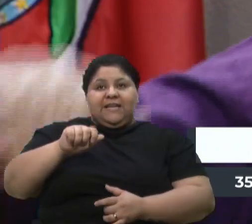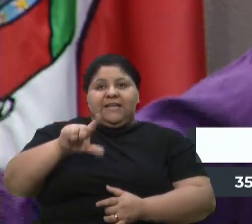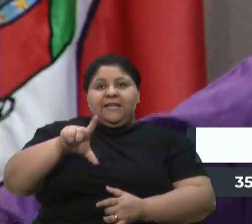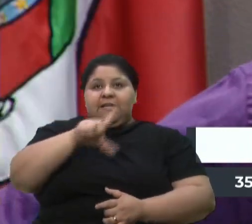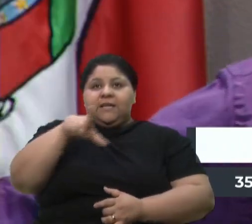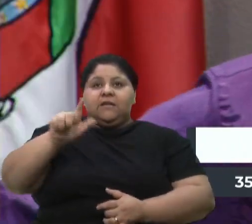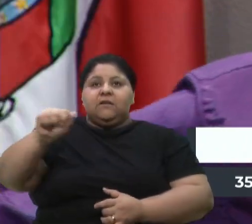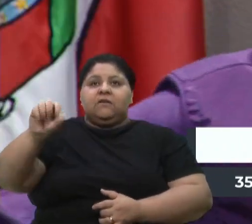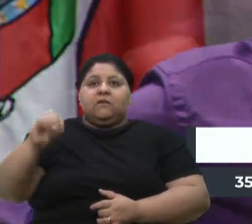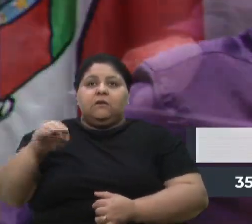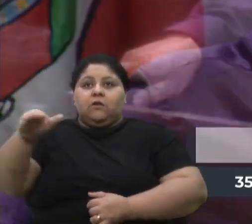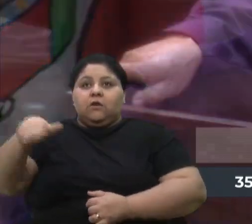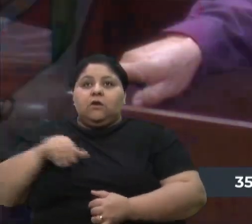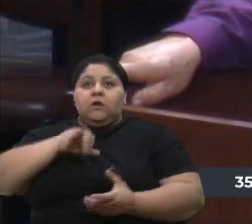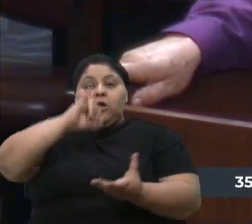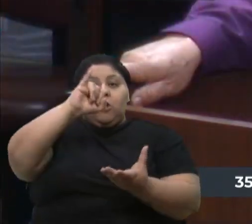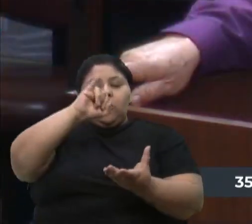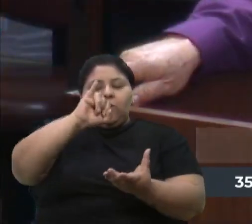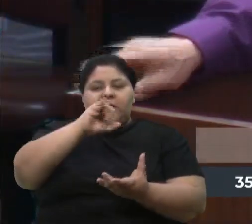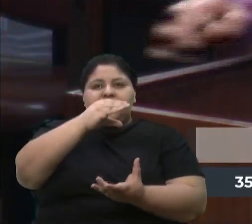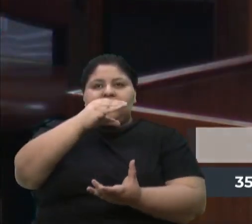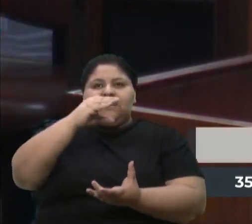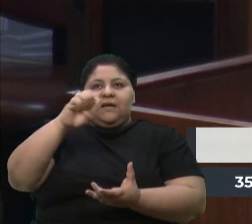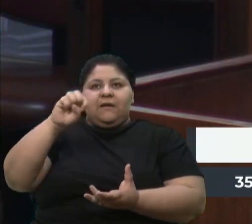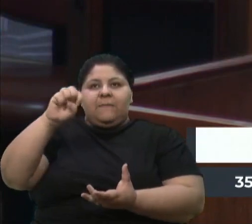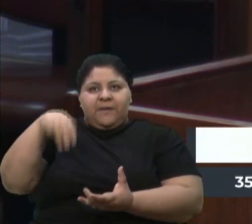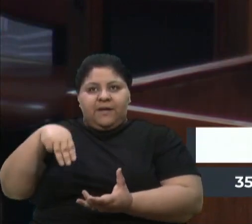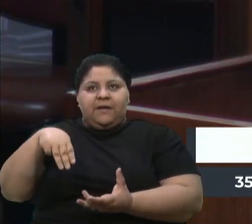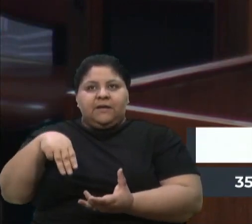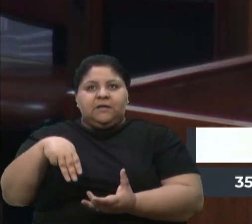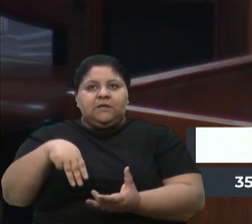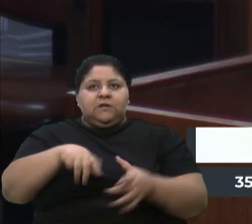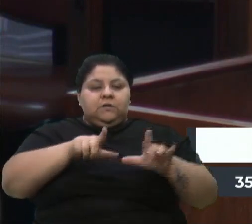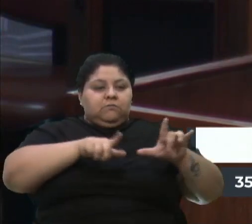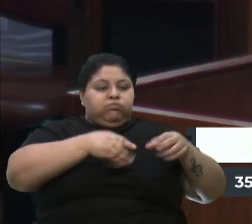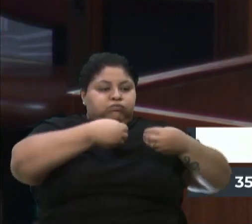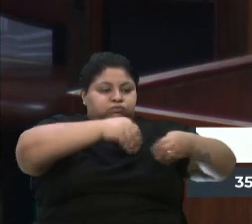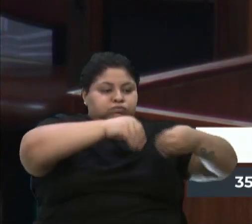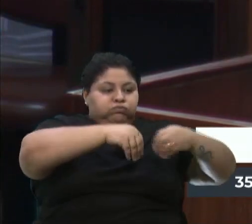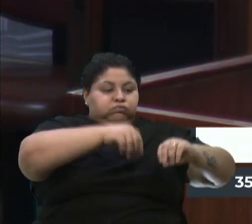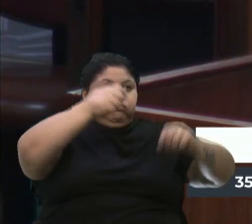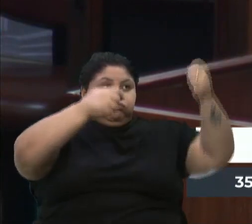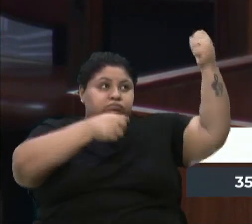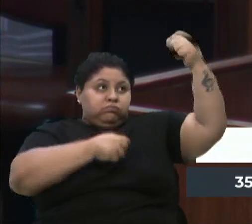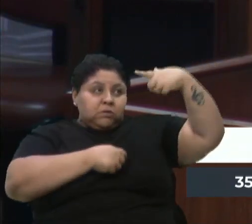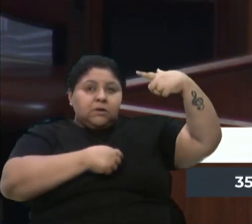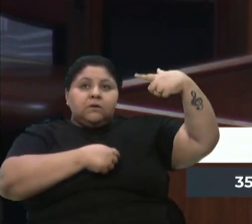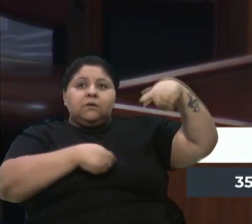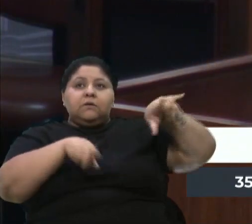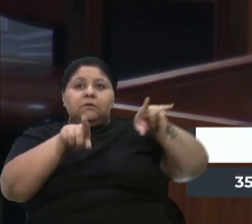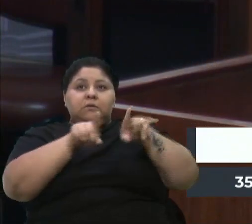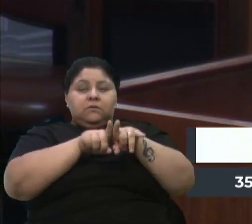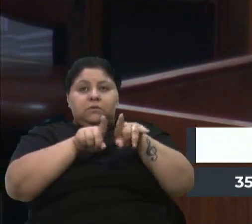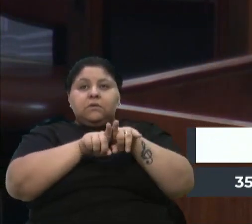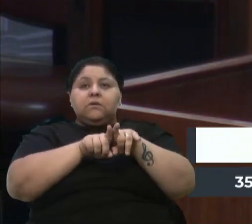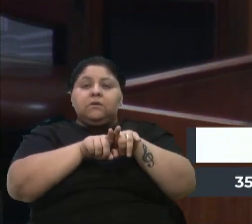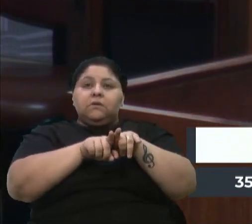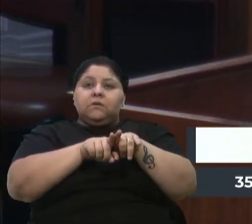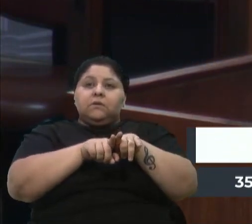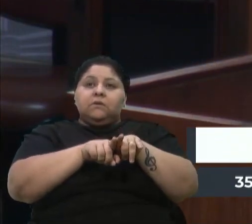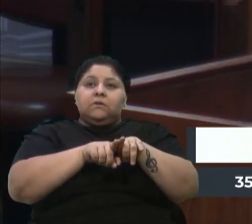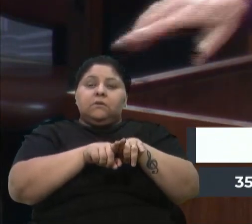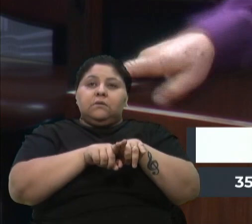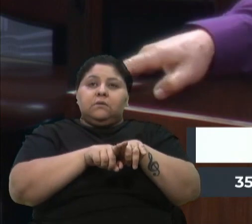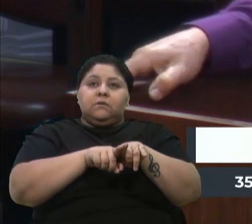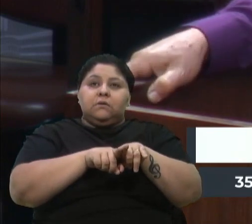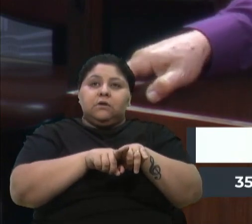do ICMS na conta de luz. E muitos também para tirar uma nota por ano, nem produtiva, às vezes para